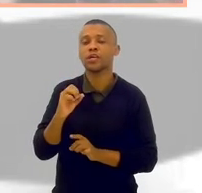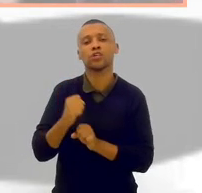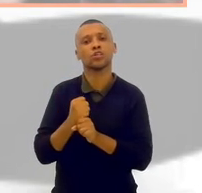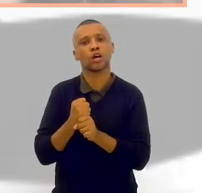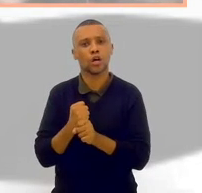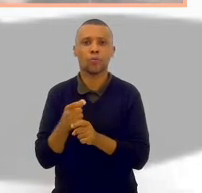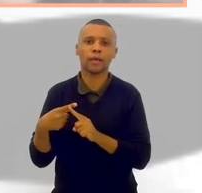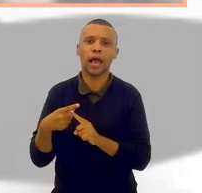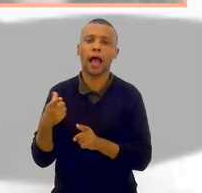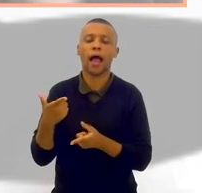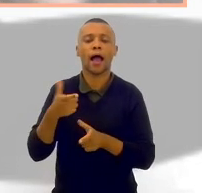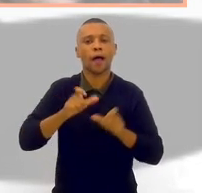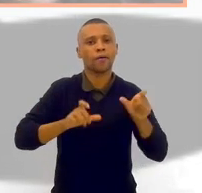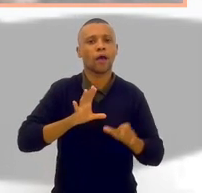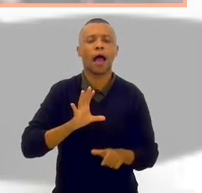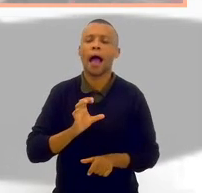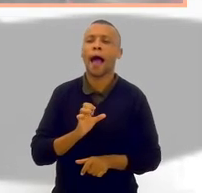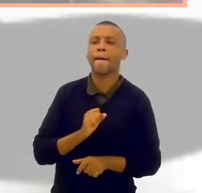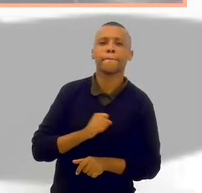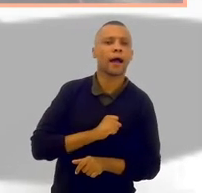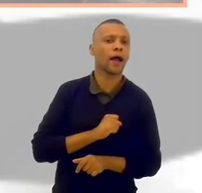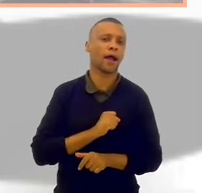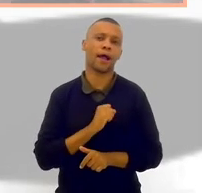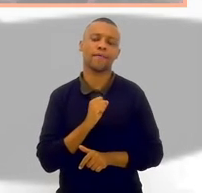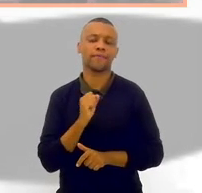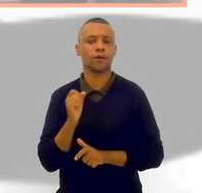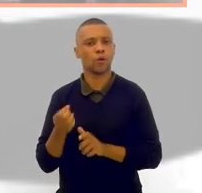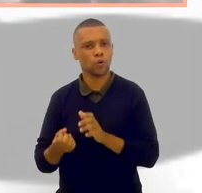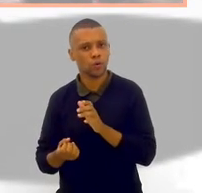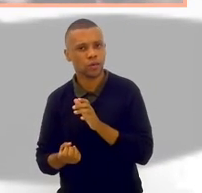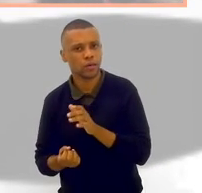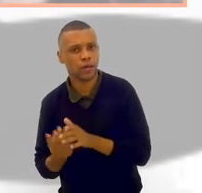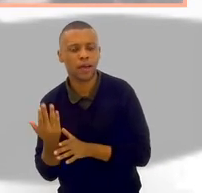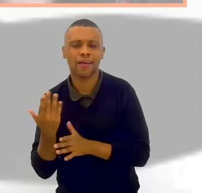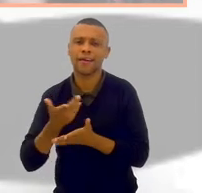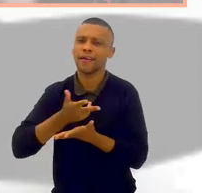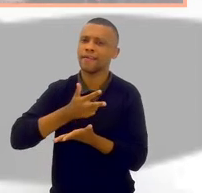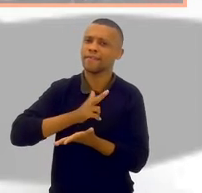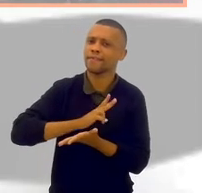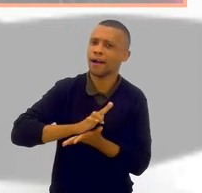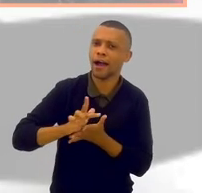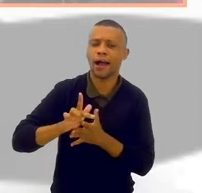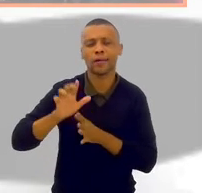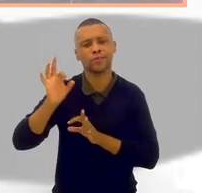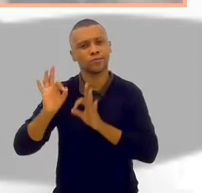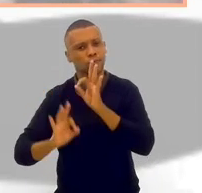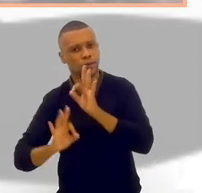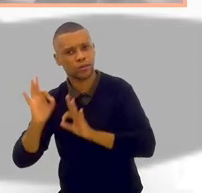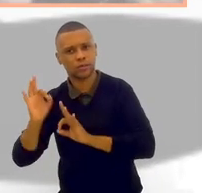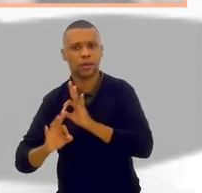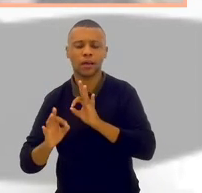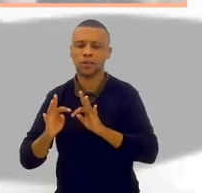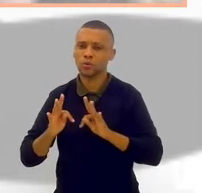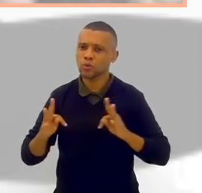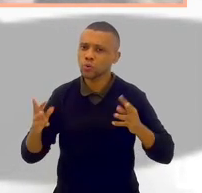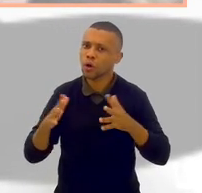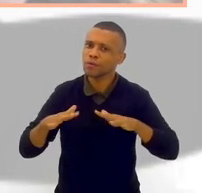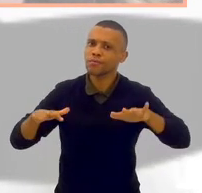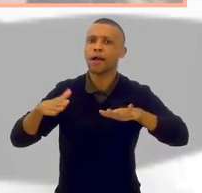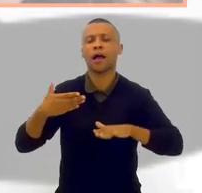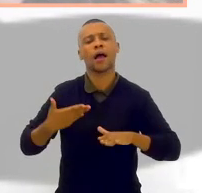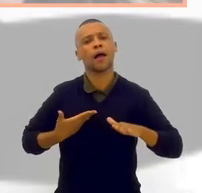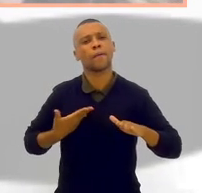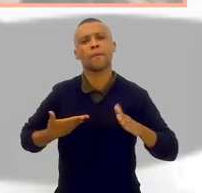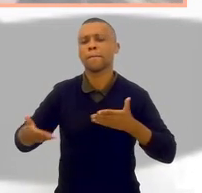porque as pessoas adoravam. Eu criei um Miss Primavera, as meninas que queriam. Então, todo mundo era Miss, não tinha